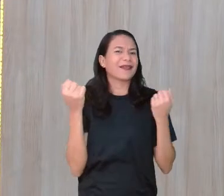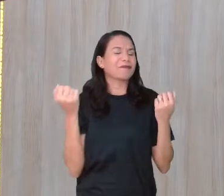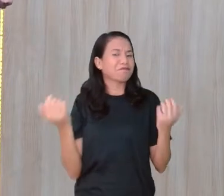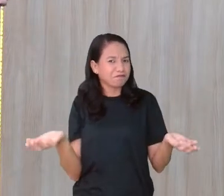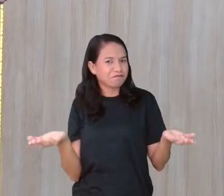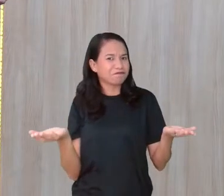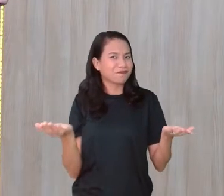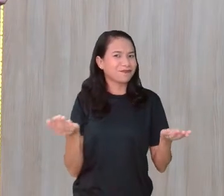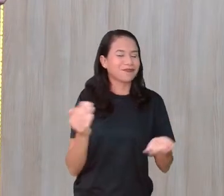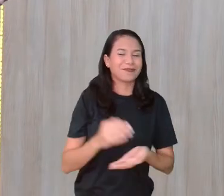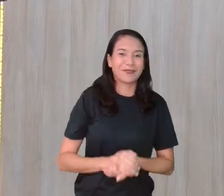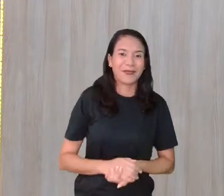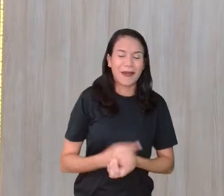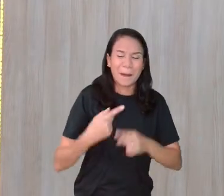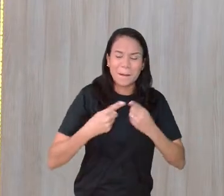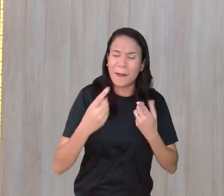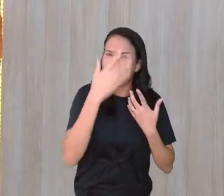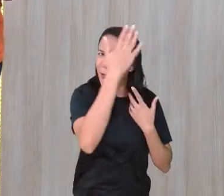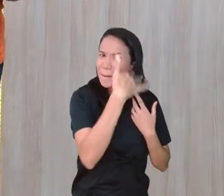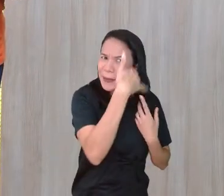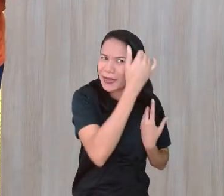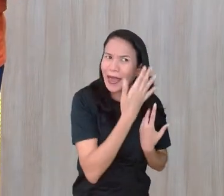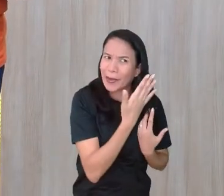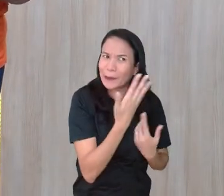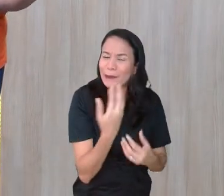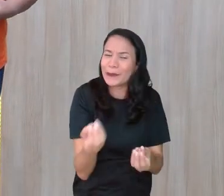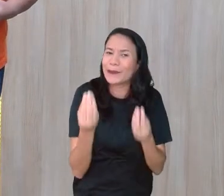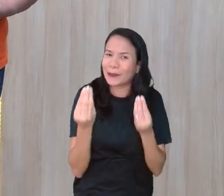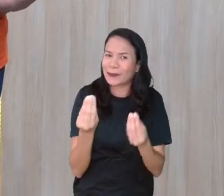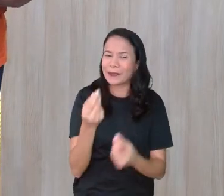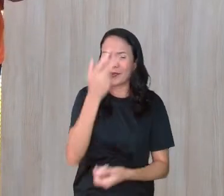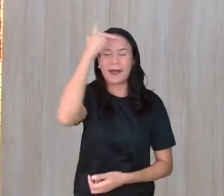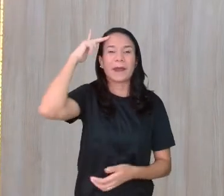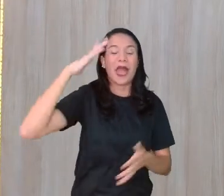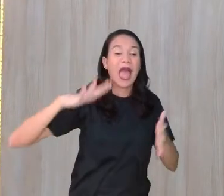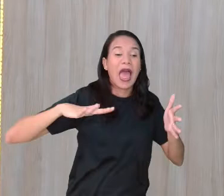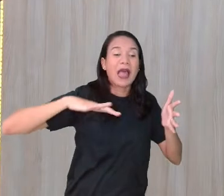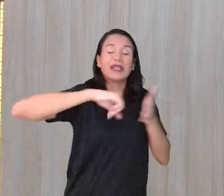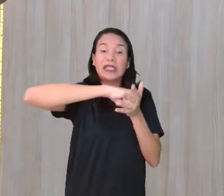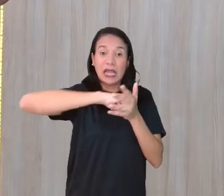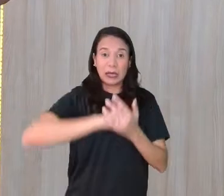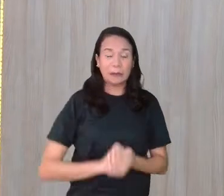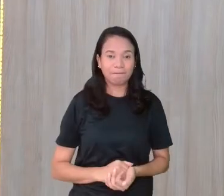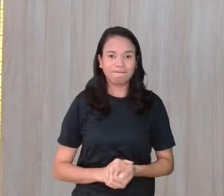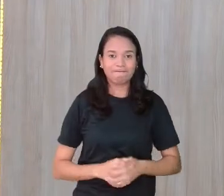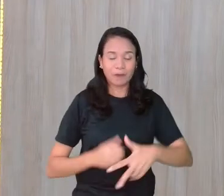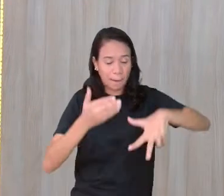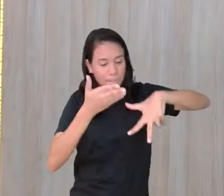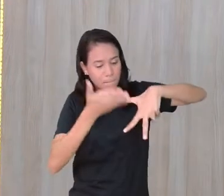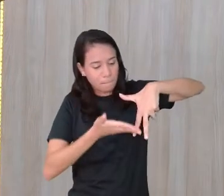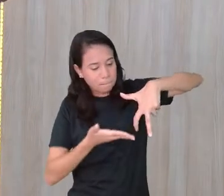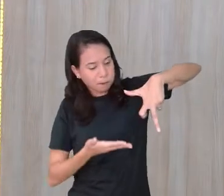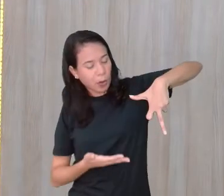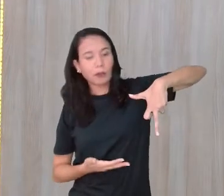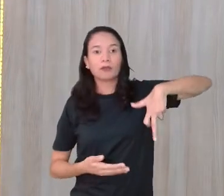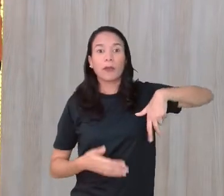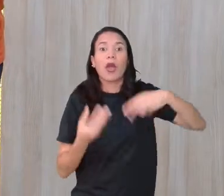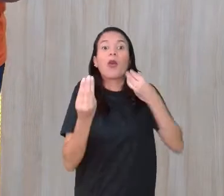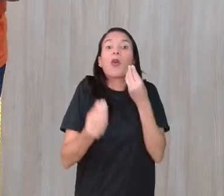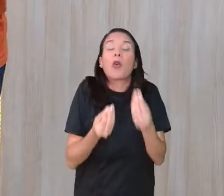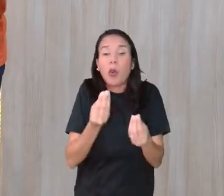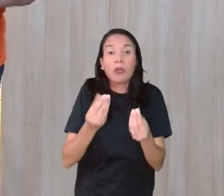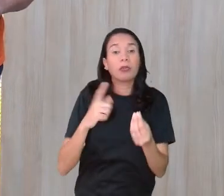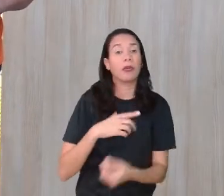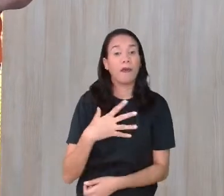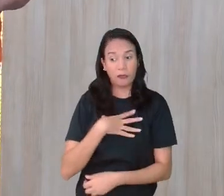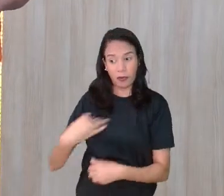adquirida, era assim. Imagine alguém que sofreu um acidente e perdeu uma perna. Para Lamarck, os filhos